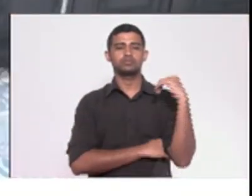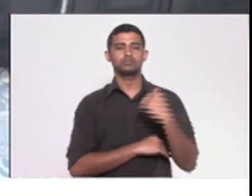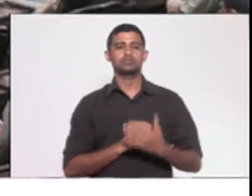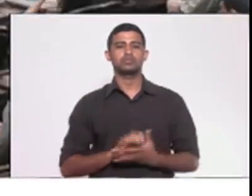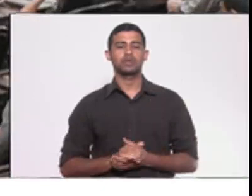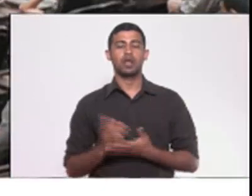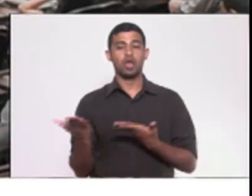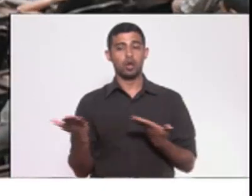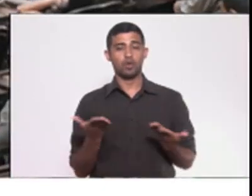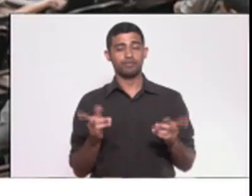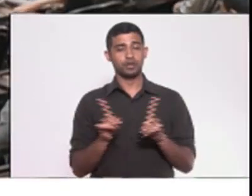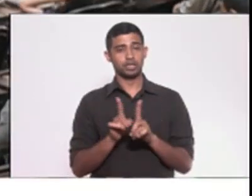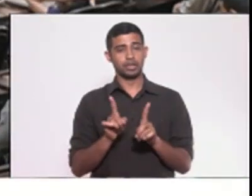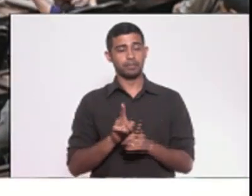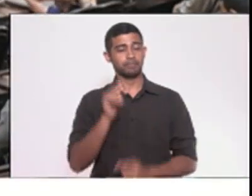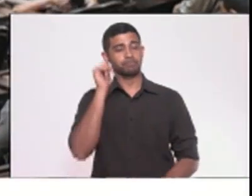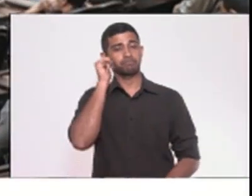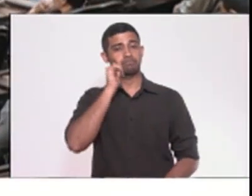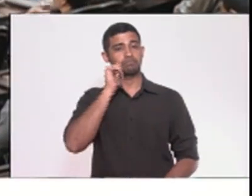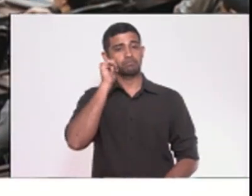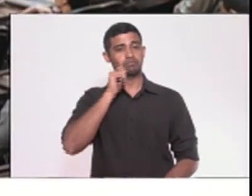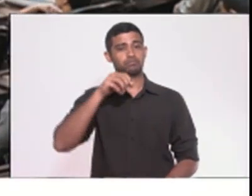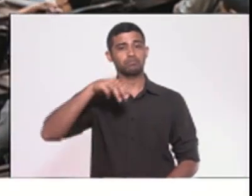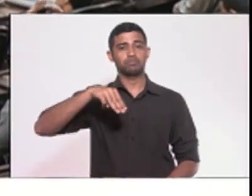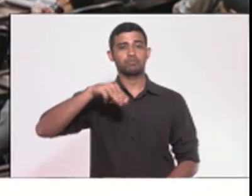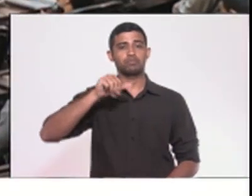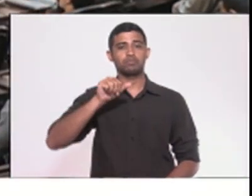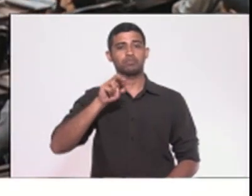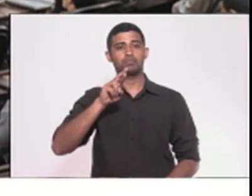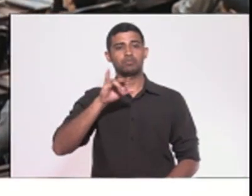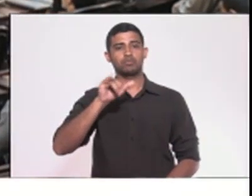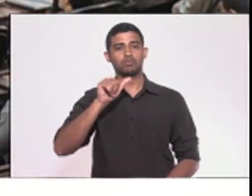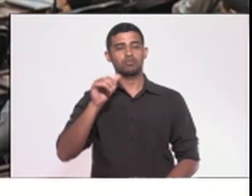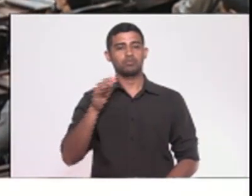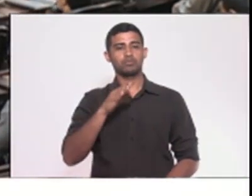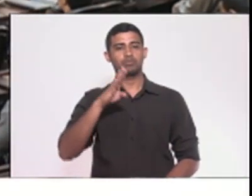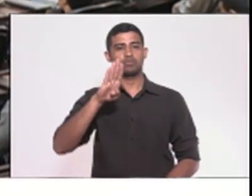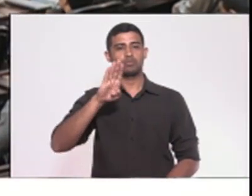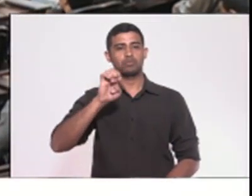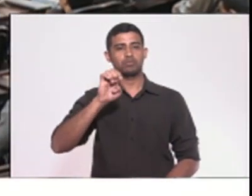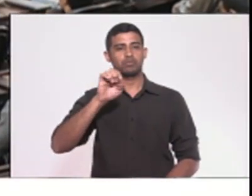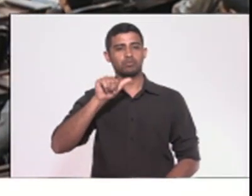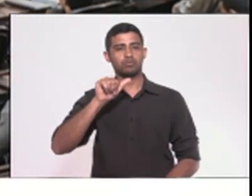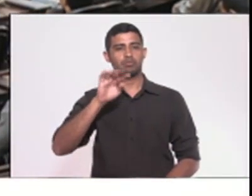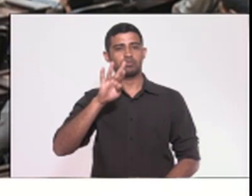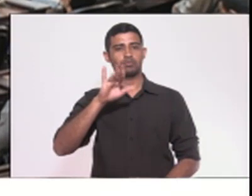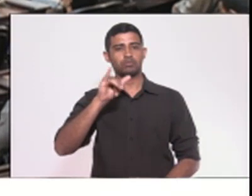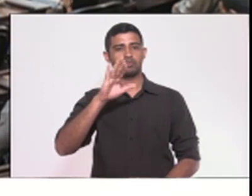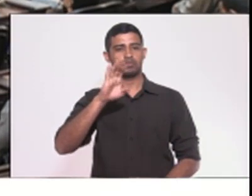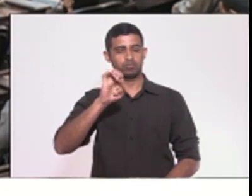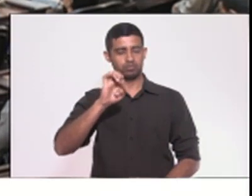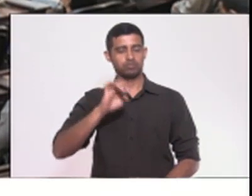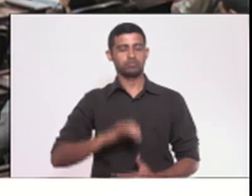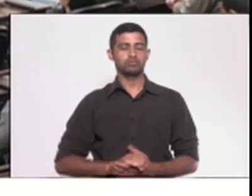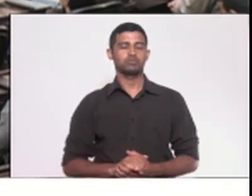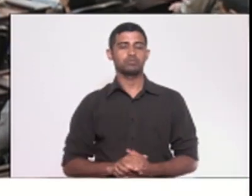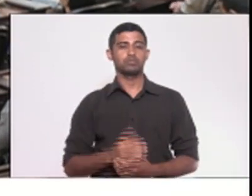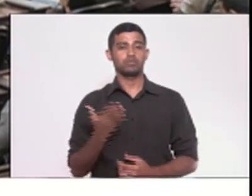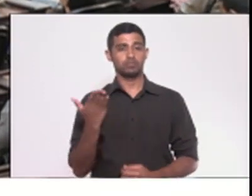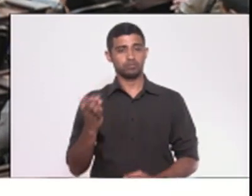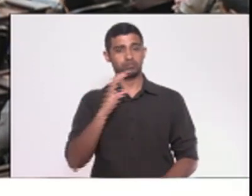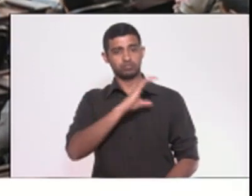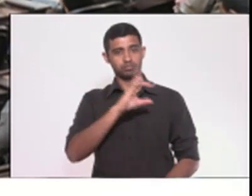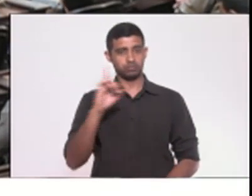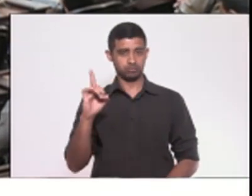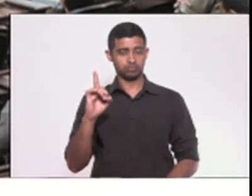Convido a senhora Maria Beatriz Bley Costa, coordenadora